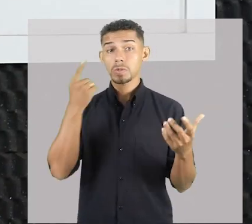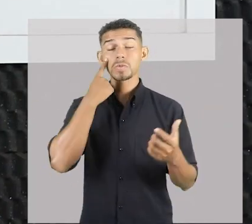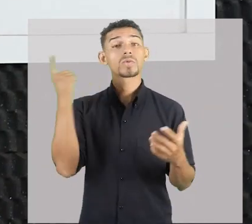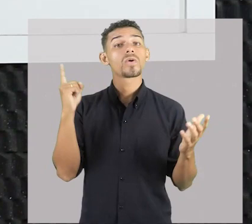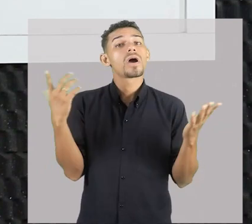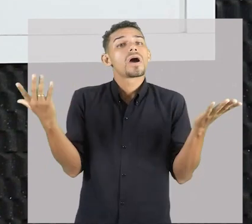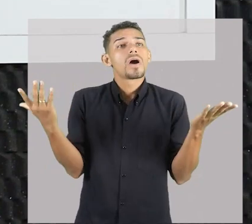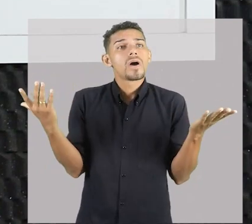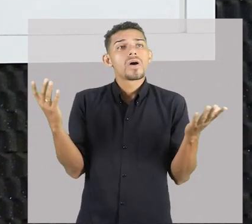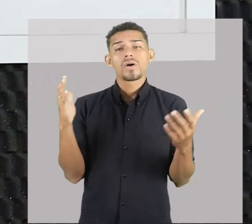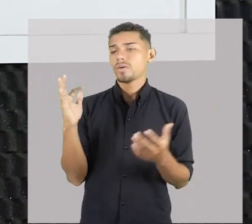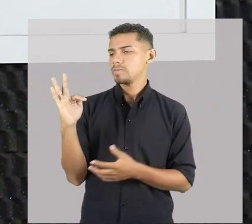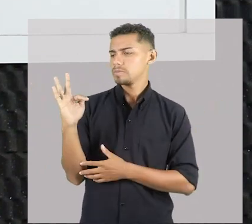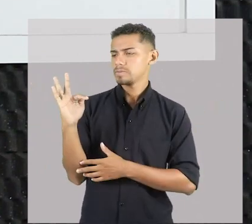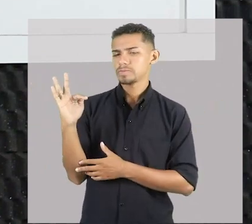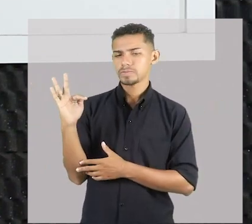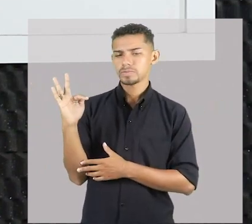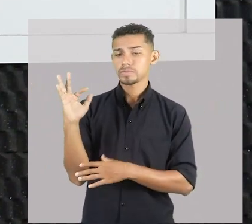Qual é a frequência?